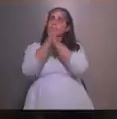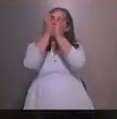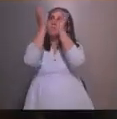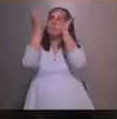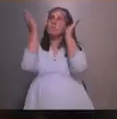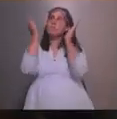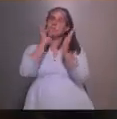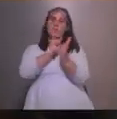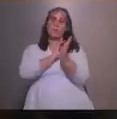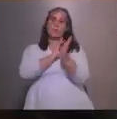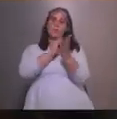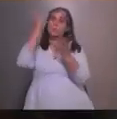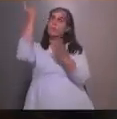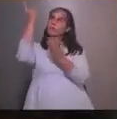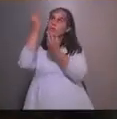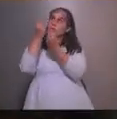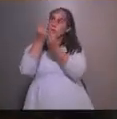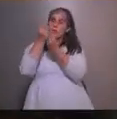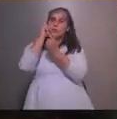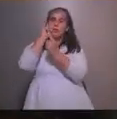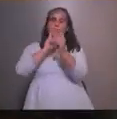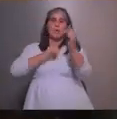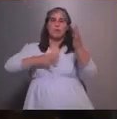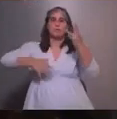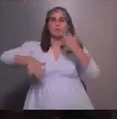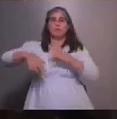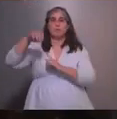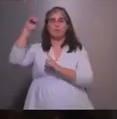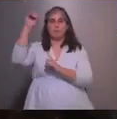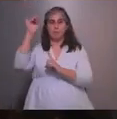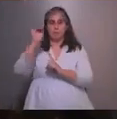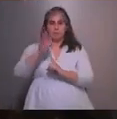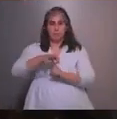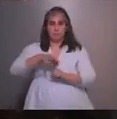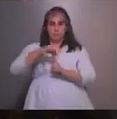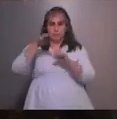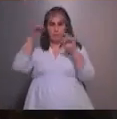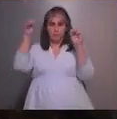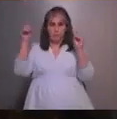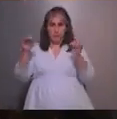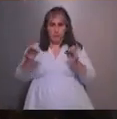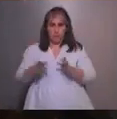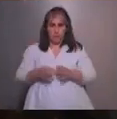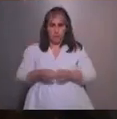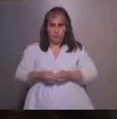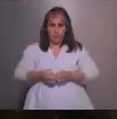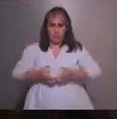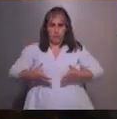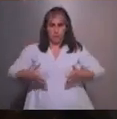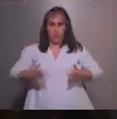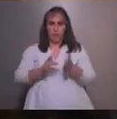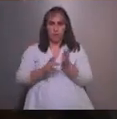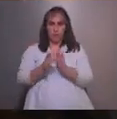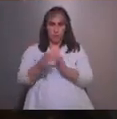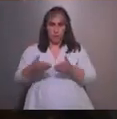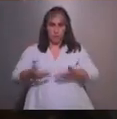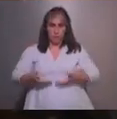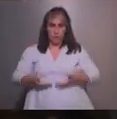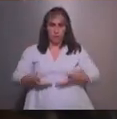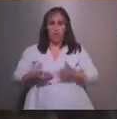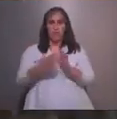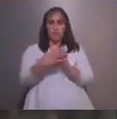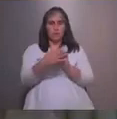o Senhor é convosco. Bendita sois vós entre as mulheres, e bendito é o fruto do vosso ventre,